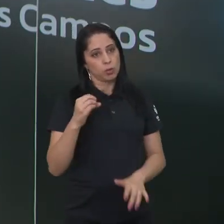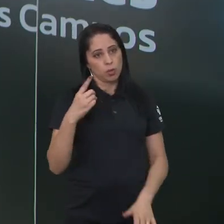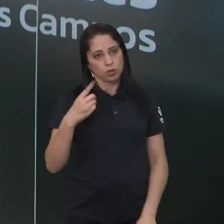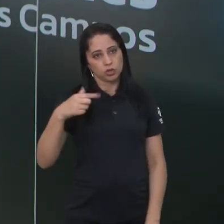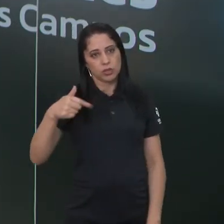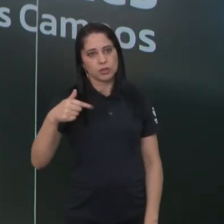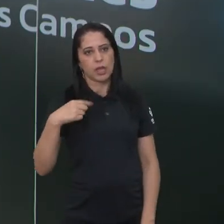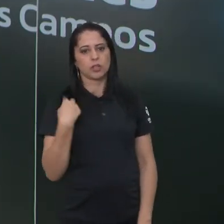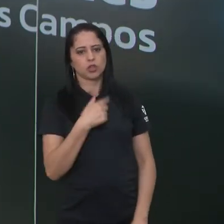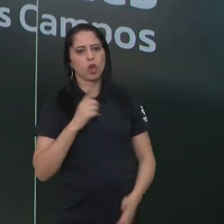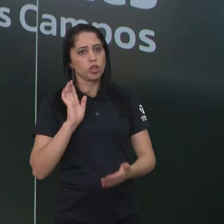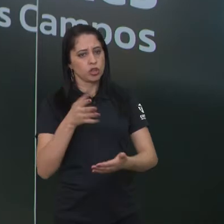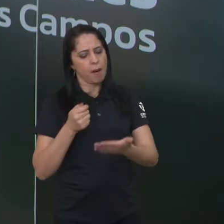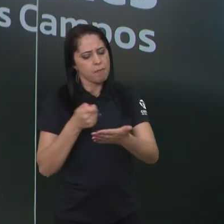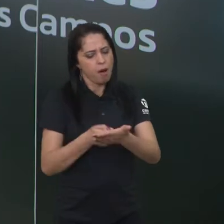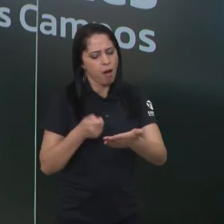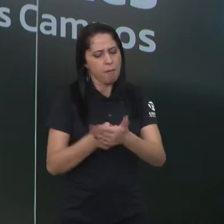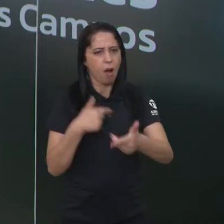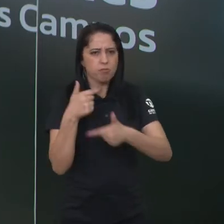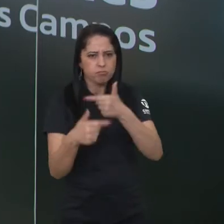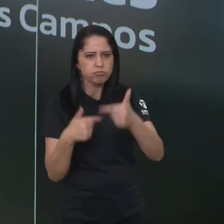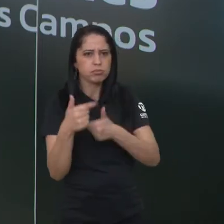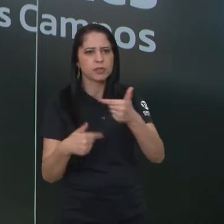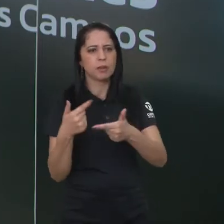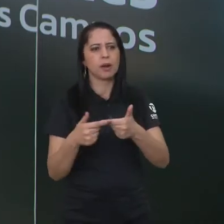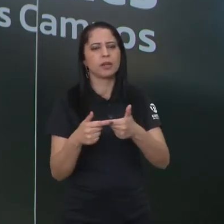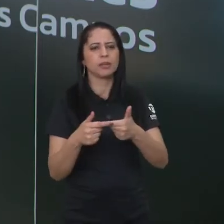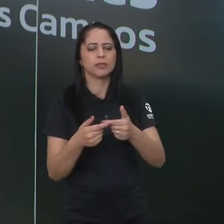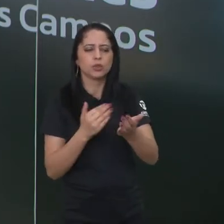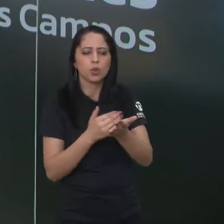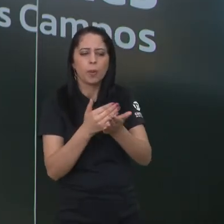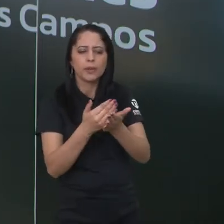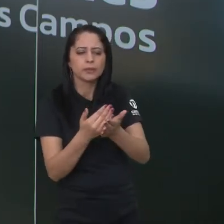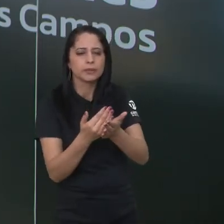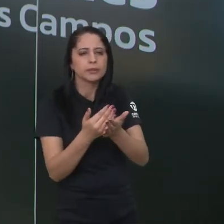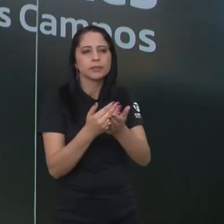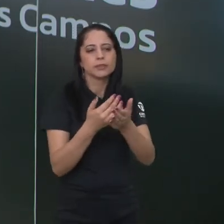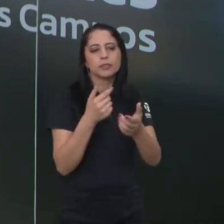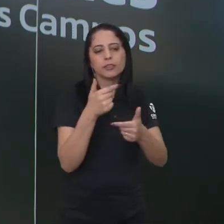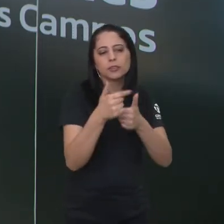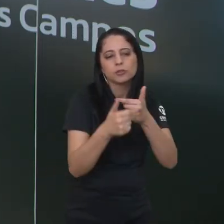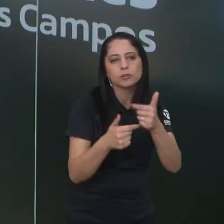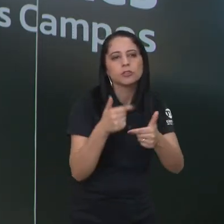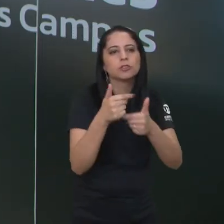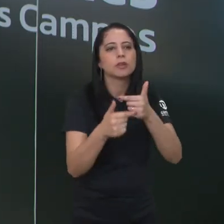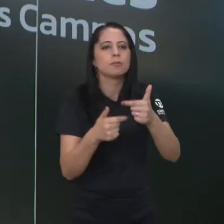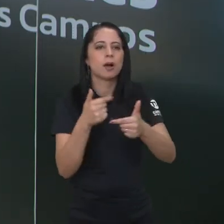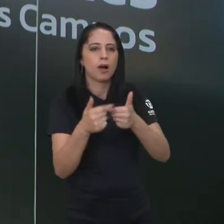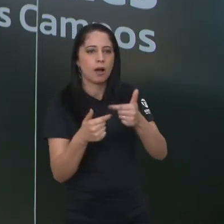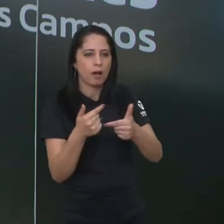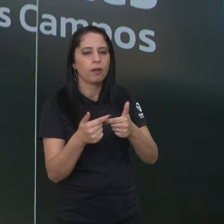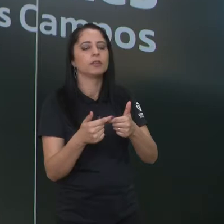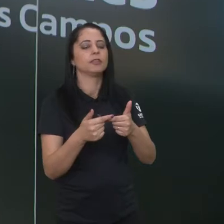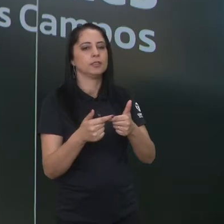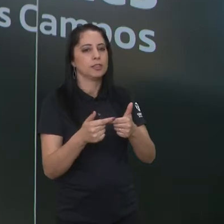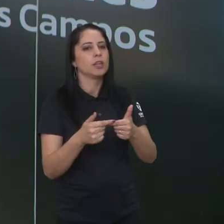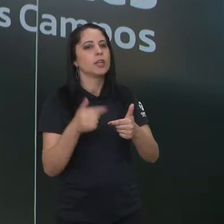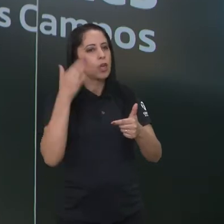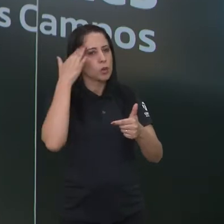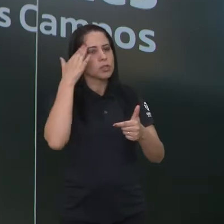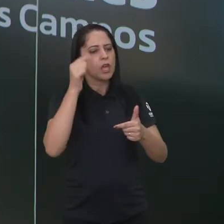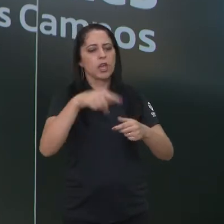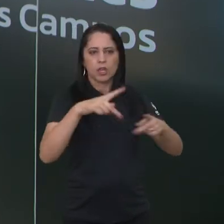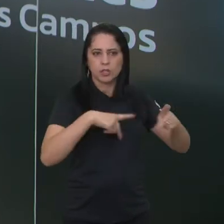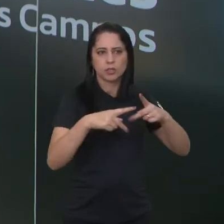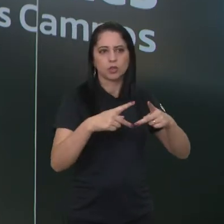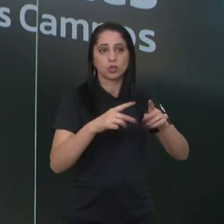estamos trabalhando nesse sentido, começando a plantar a semente, acreditando que na parte de economia criativa São José pode se tornar uma